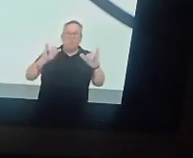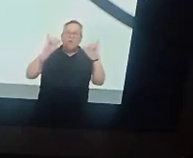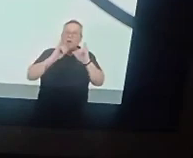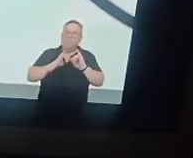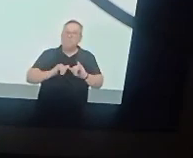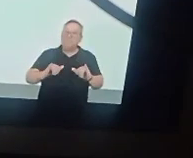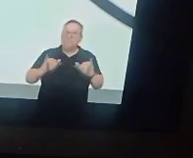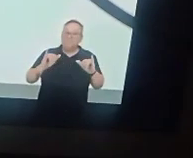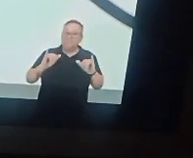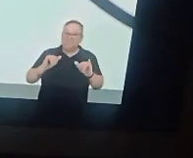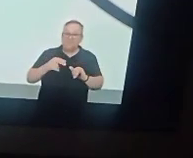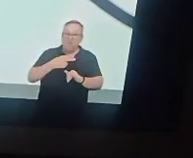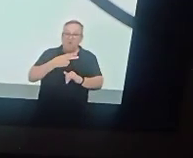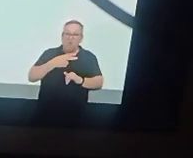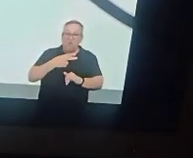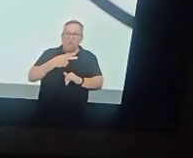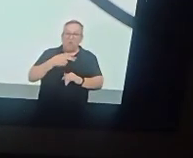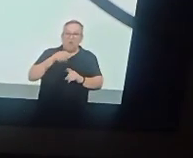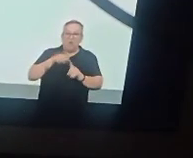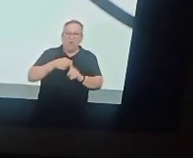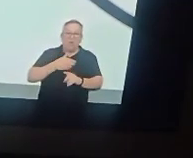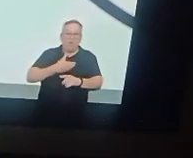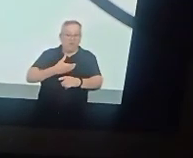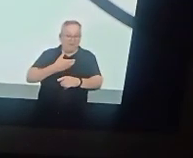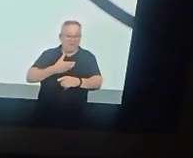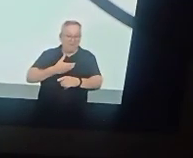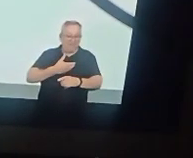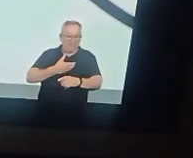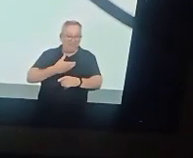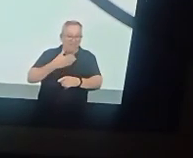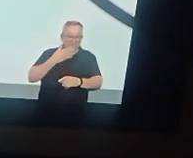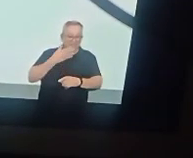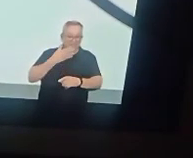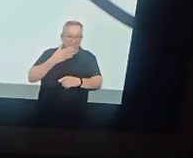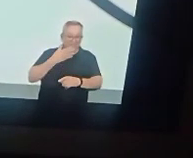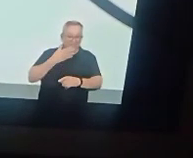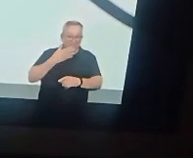previsão, 2 de dezembro. Vou pedir, por favor, para passar o PPT.